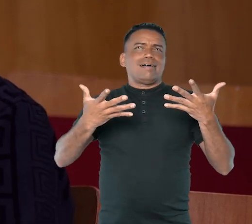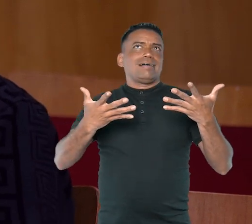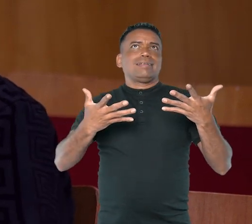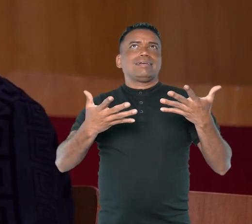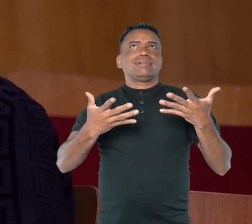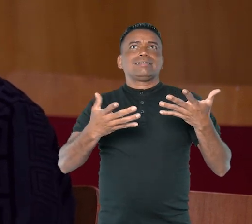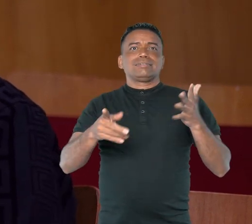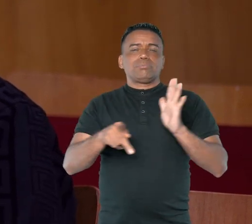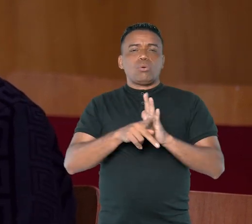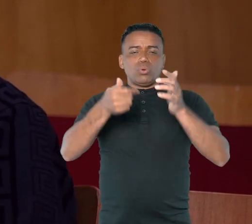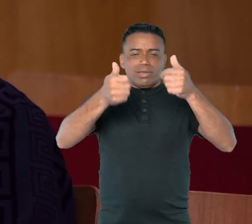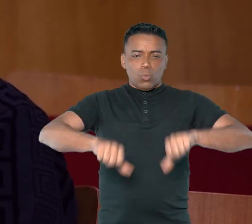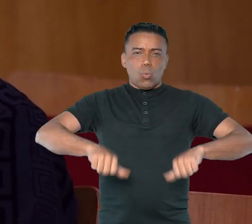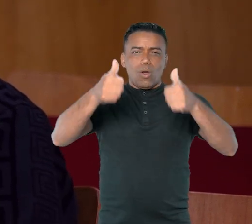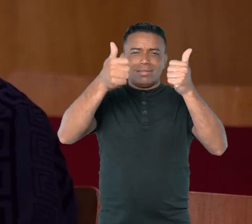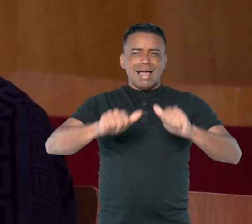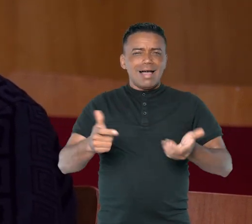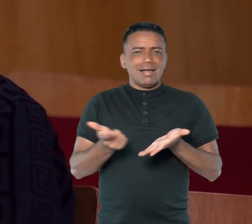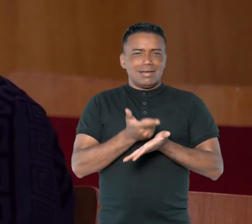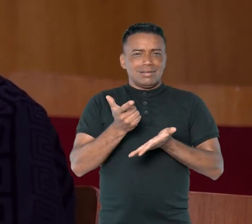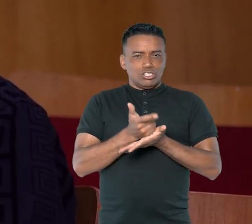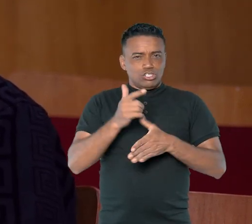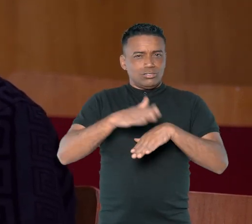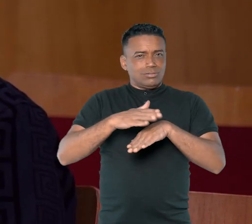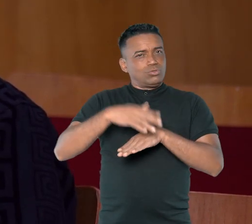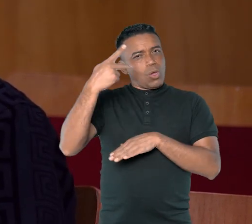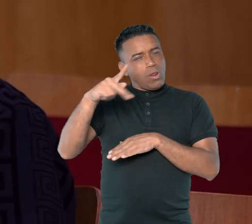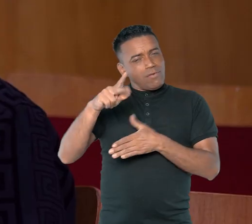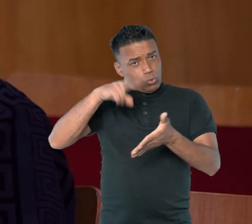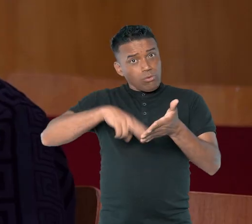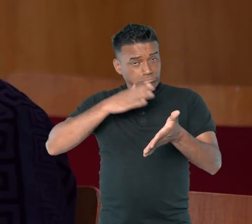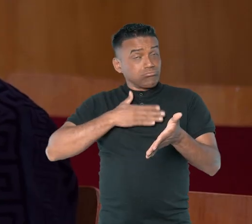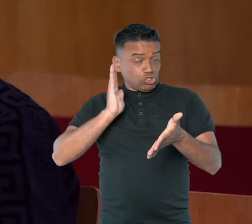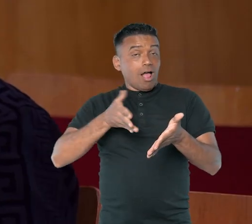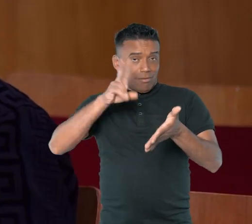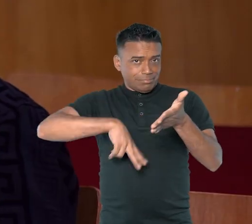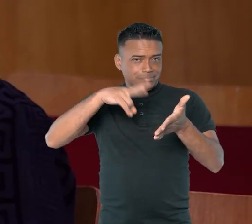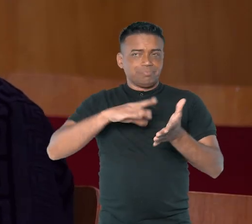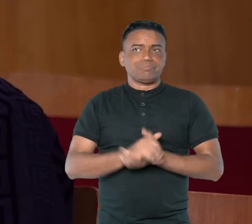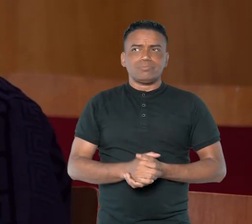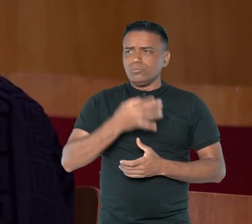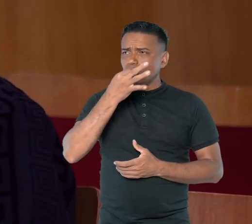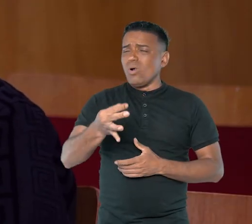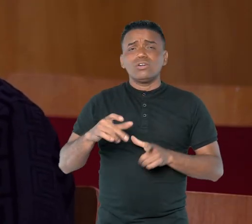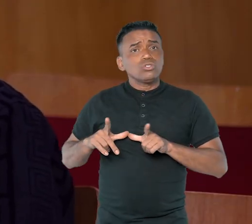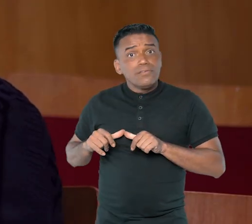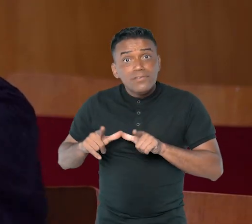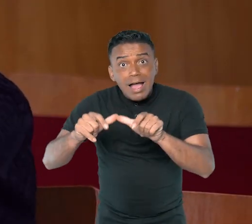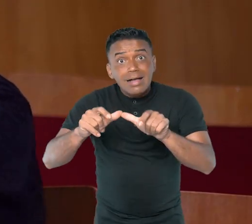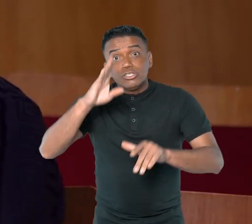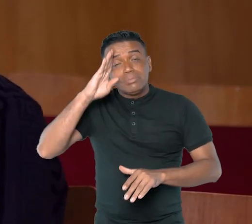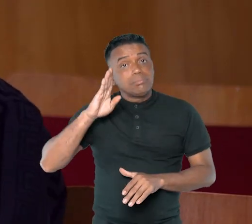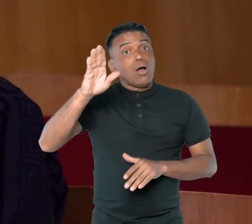as qualidades do livro, eu estou lendo, mas eu acho que a viagem principal